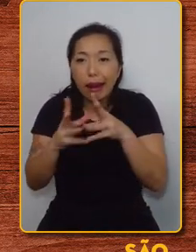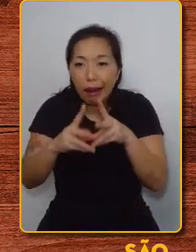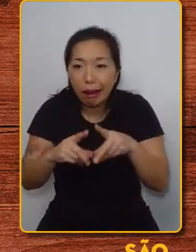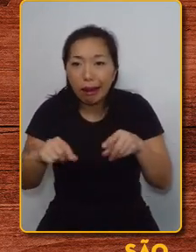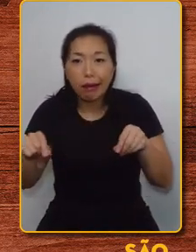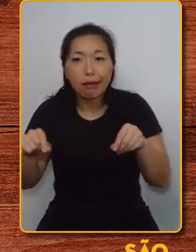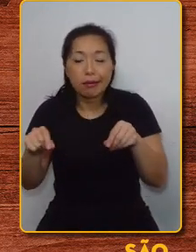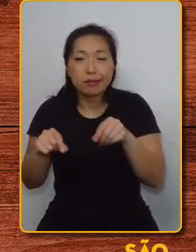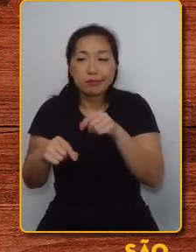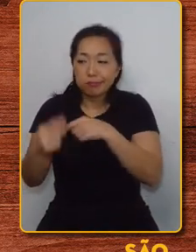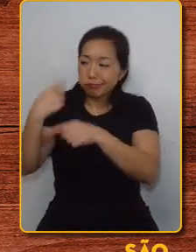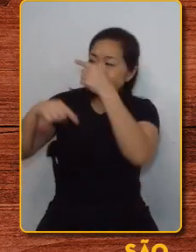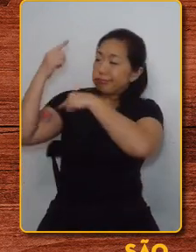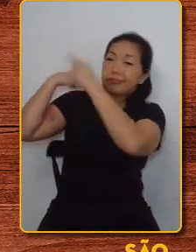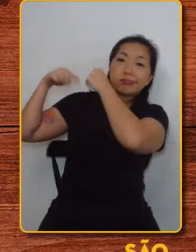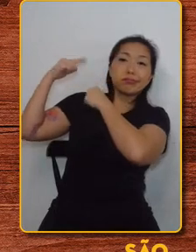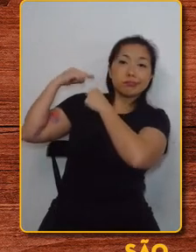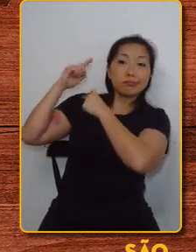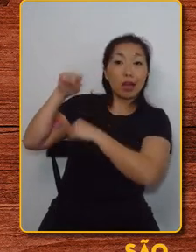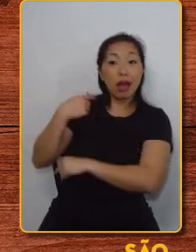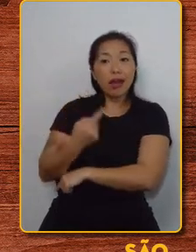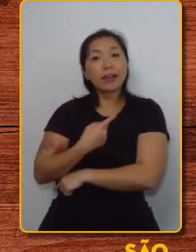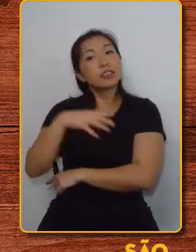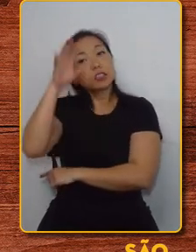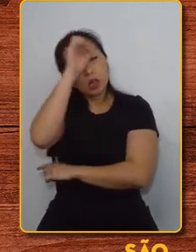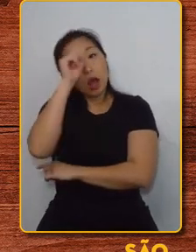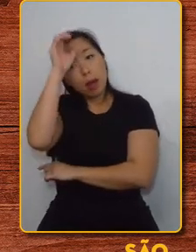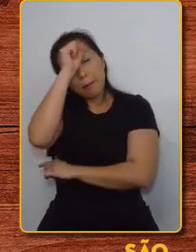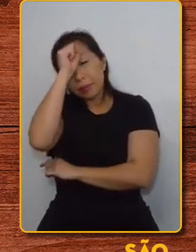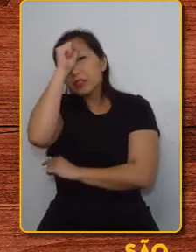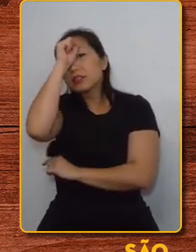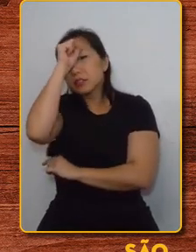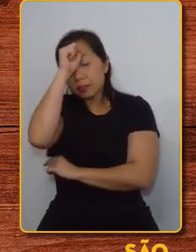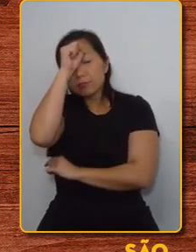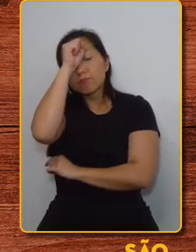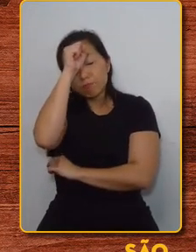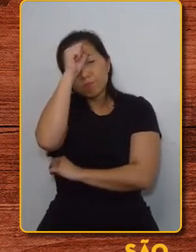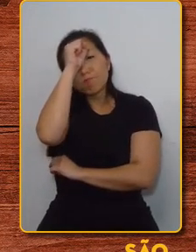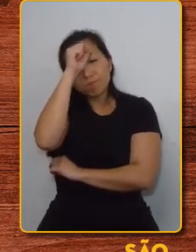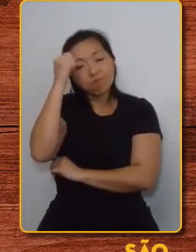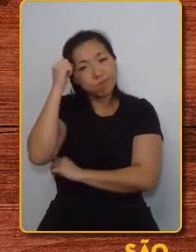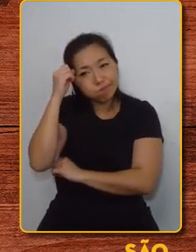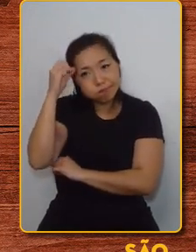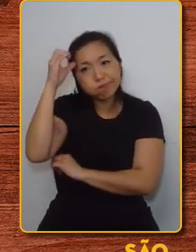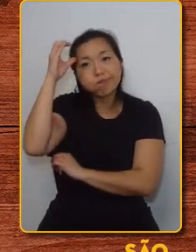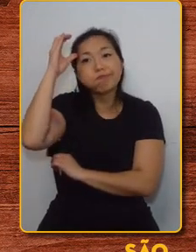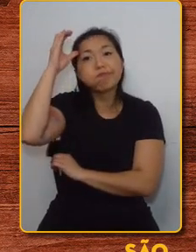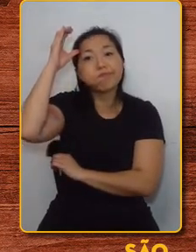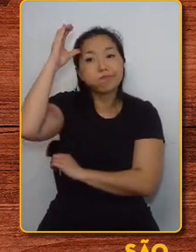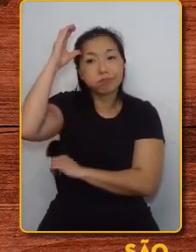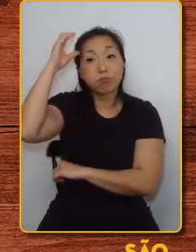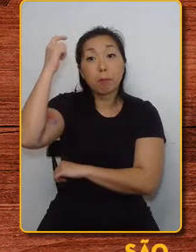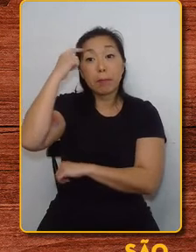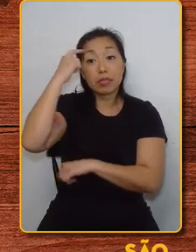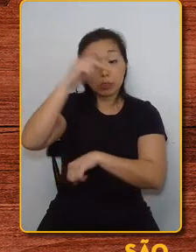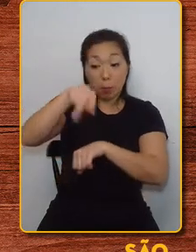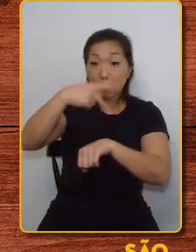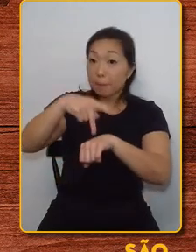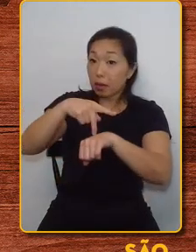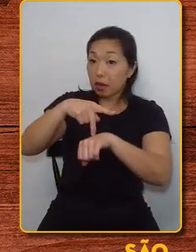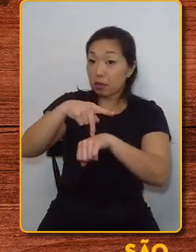acho que nós temos um aprendizado muito grande como país. Nós continuamos sendo uma referência